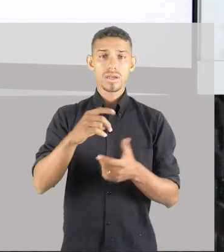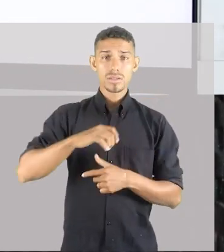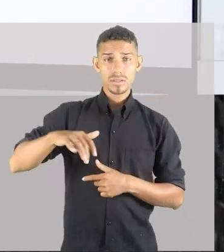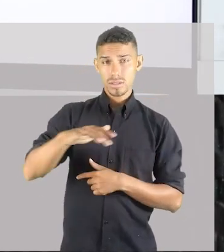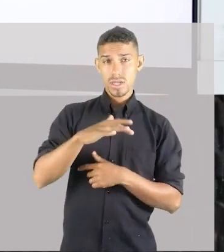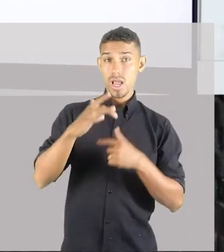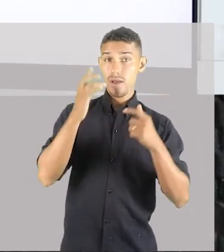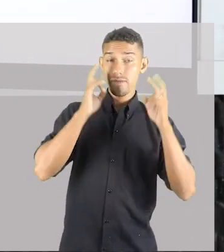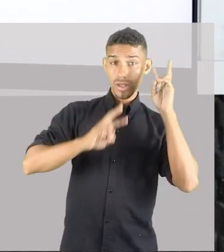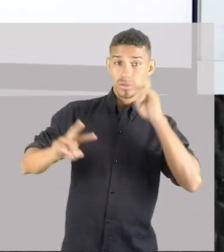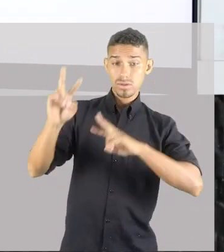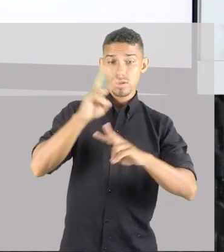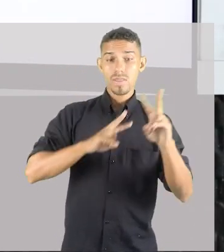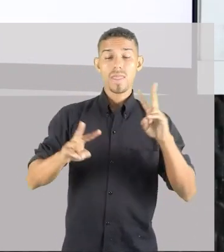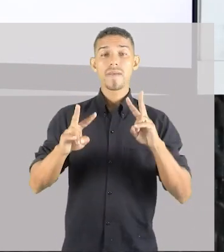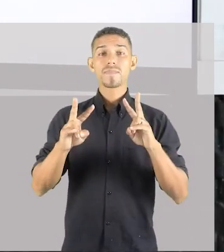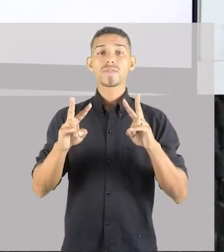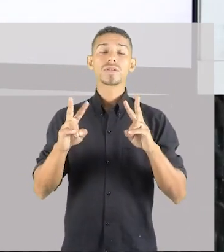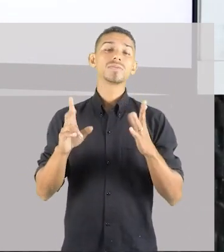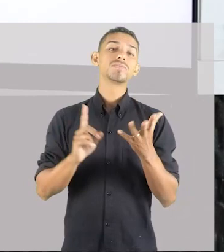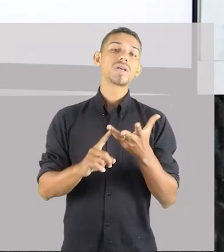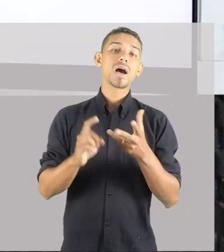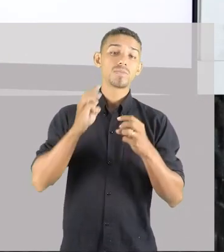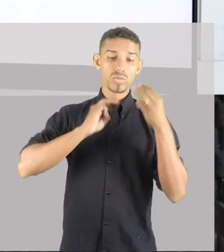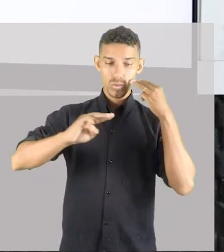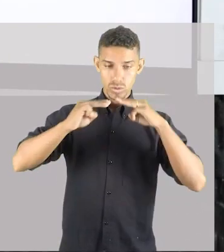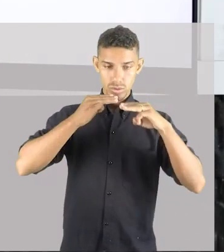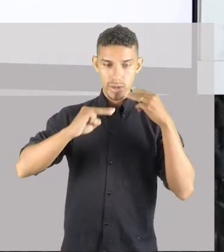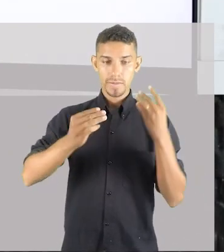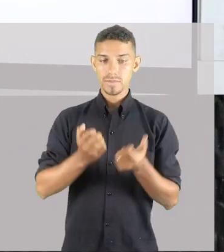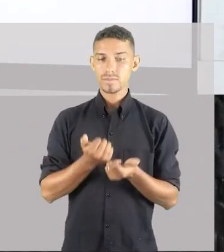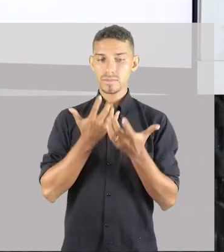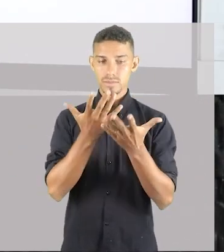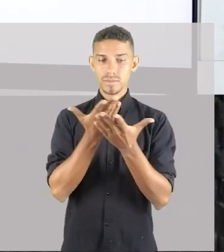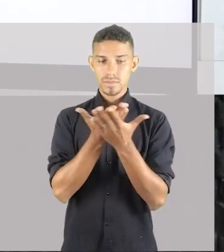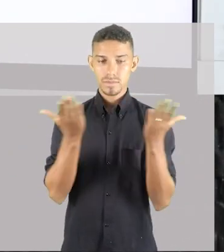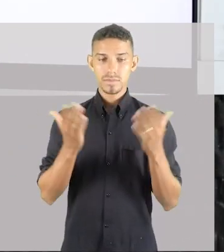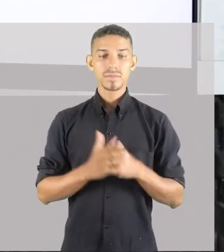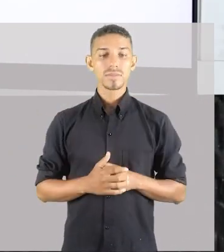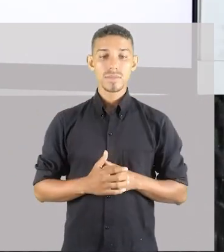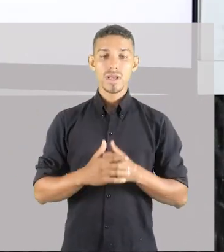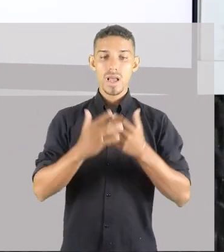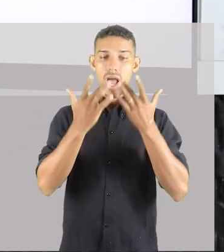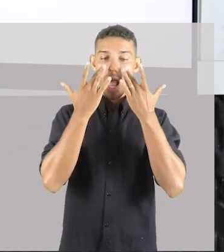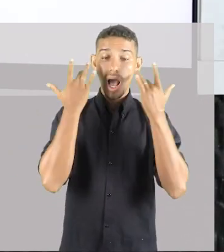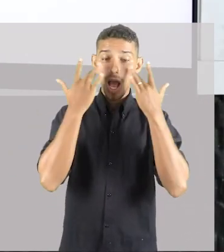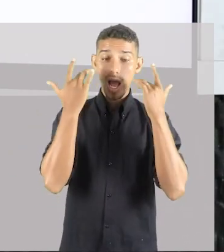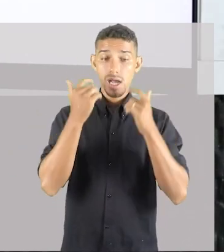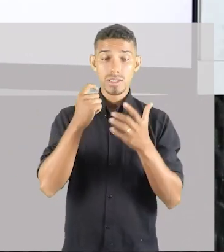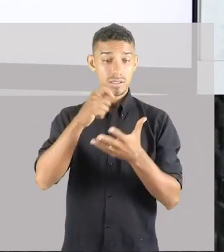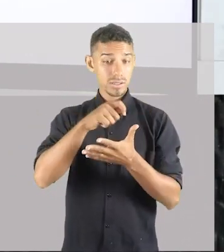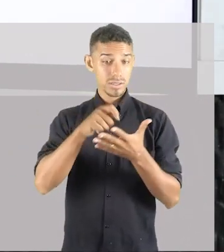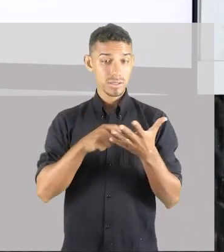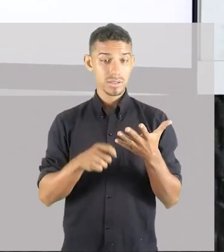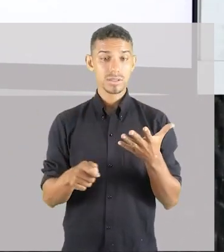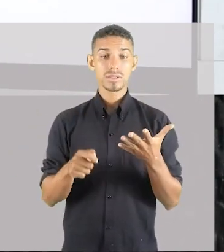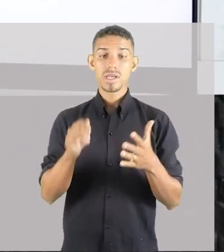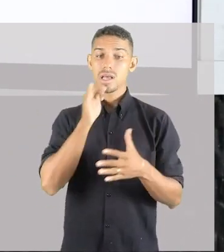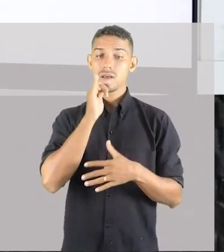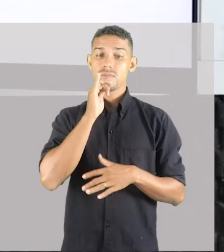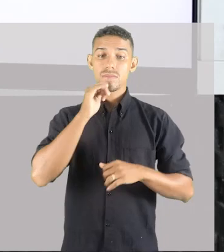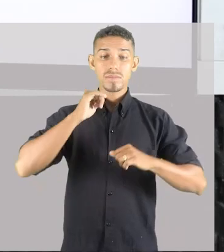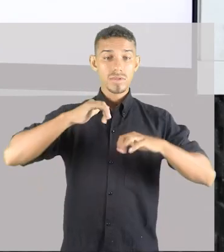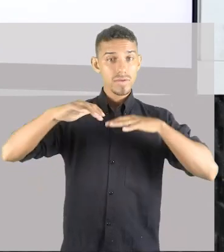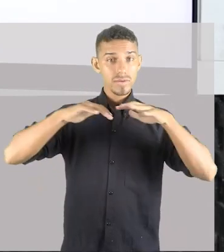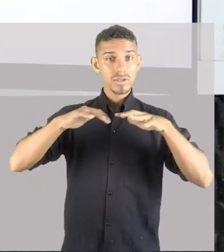caso grafite entre outras e a música já falar para vocês arte escrita cantar musical com manifestações